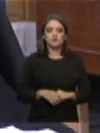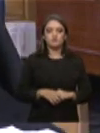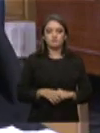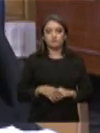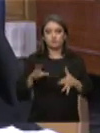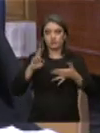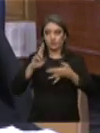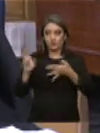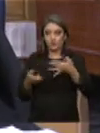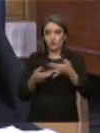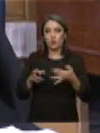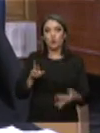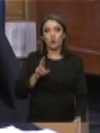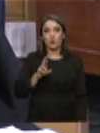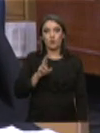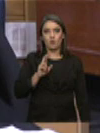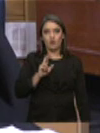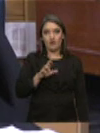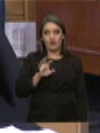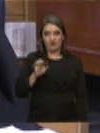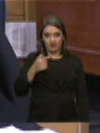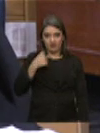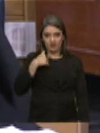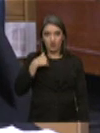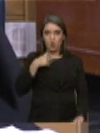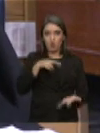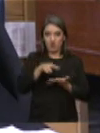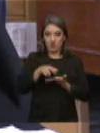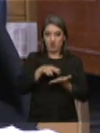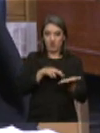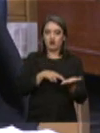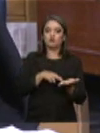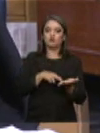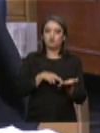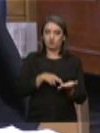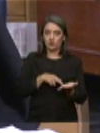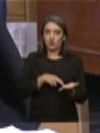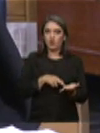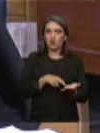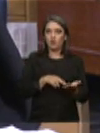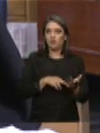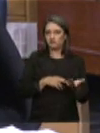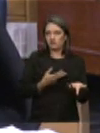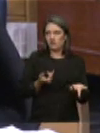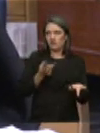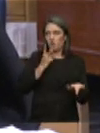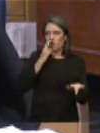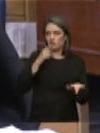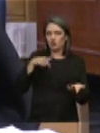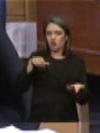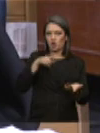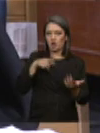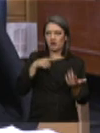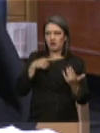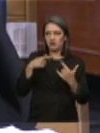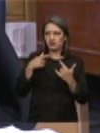recurso ordinário do qual sou relator, e creio que sobre isso até agora não há divergência, nós estamos